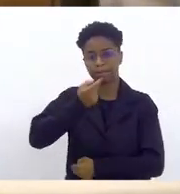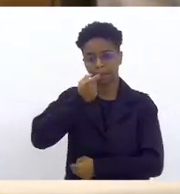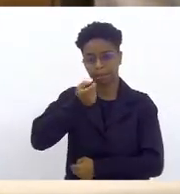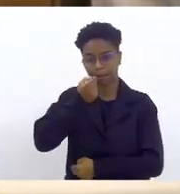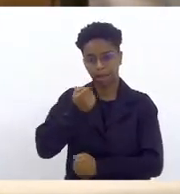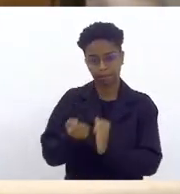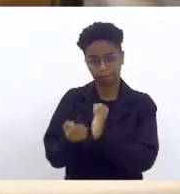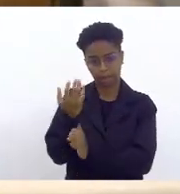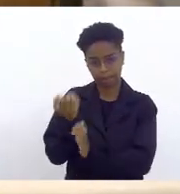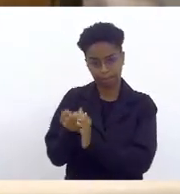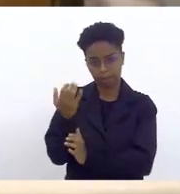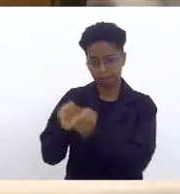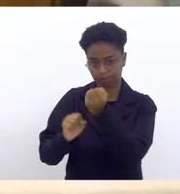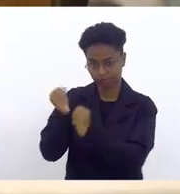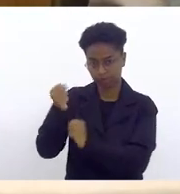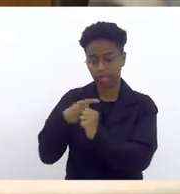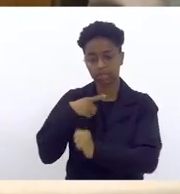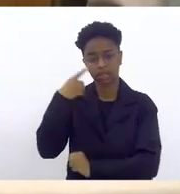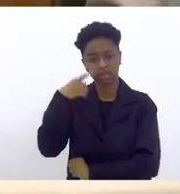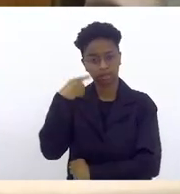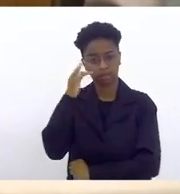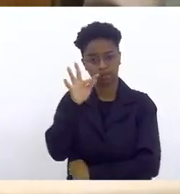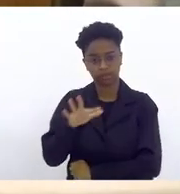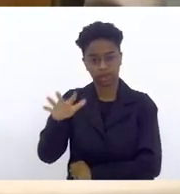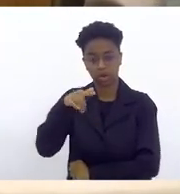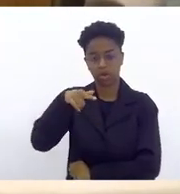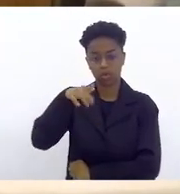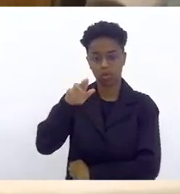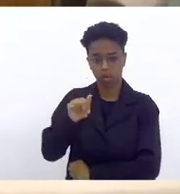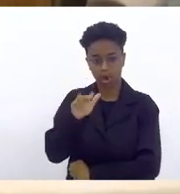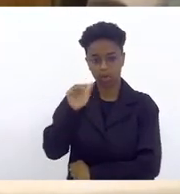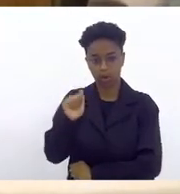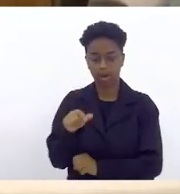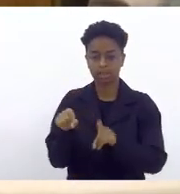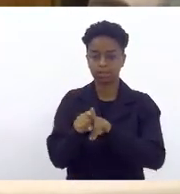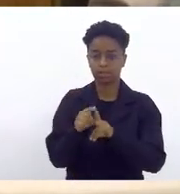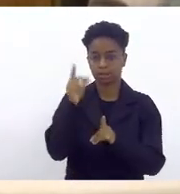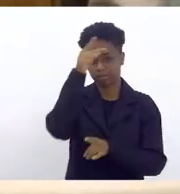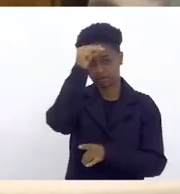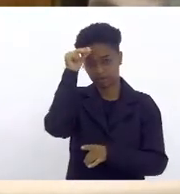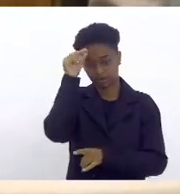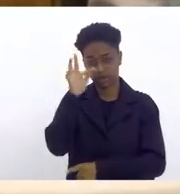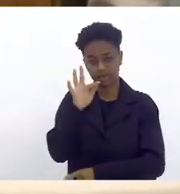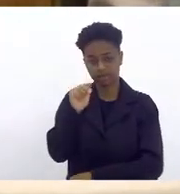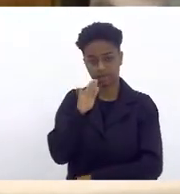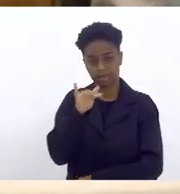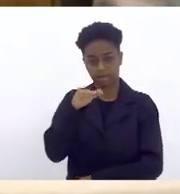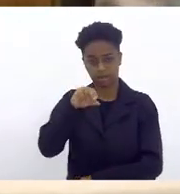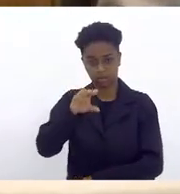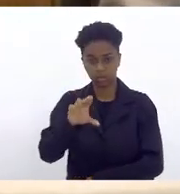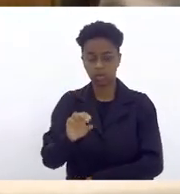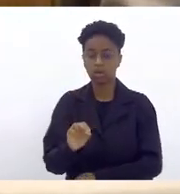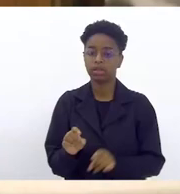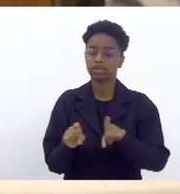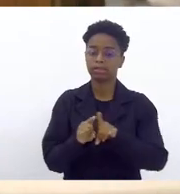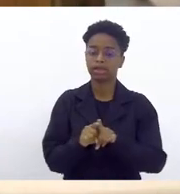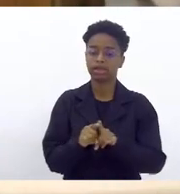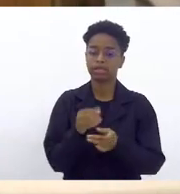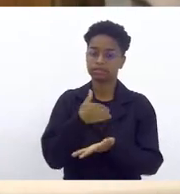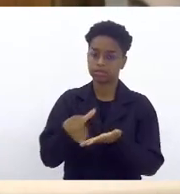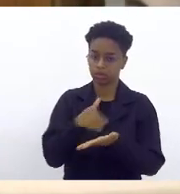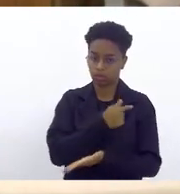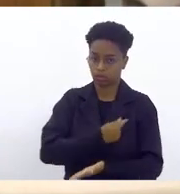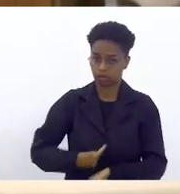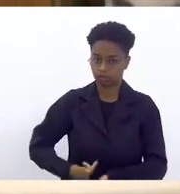Cuba Onde está lá o deputado federal Washington quaquá Prefeito Fabiano horta o nosso secretário de governo João Maurício